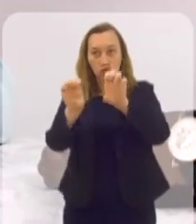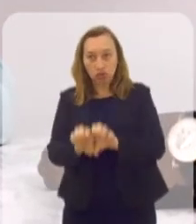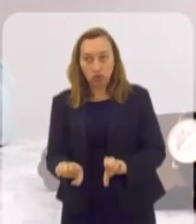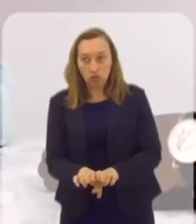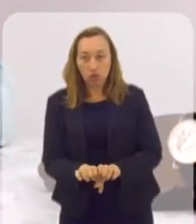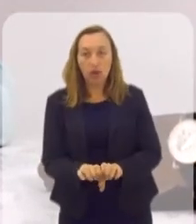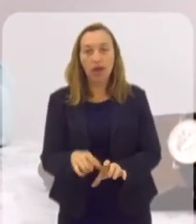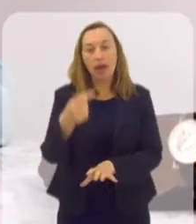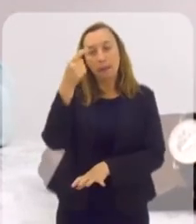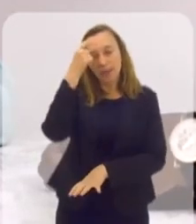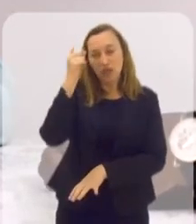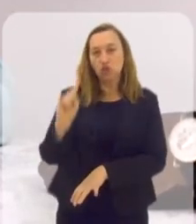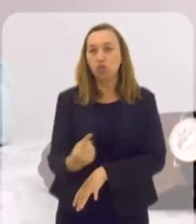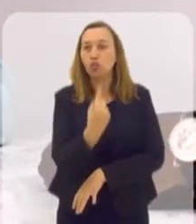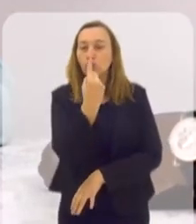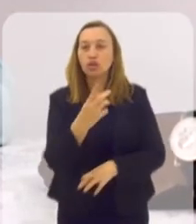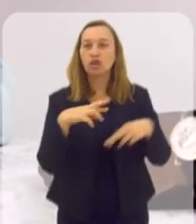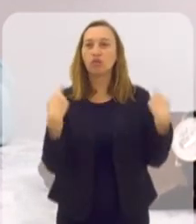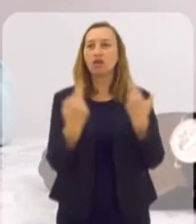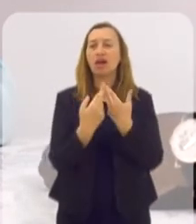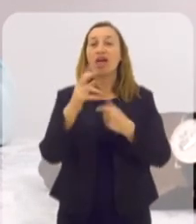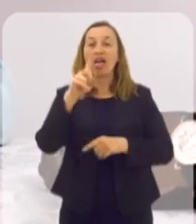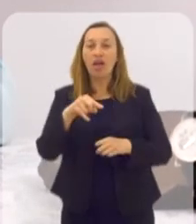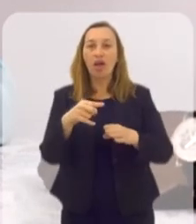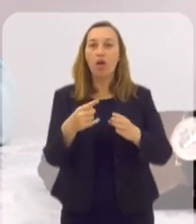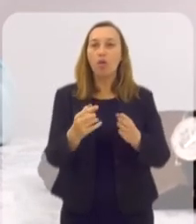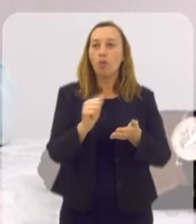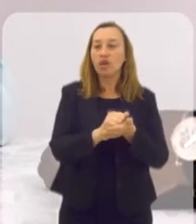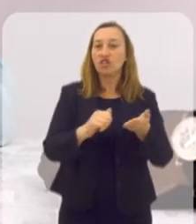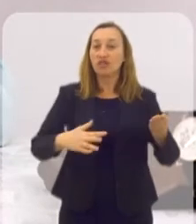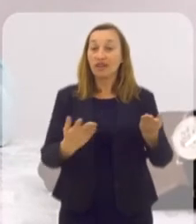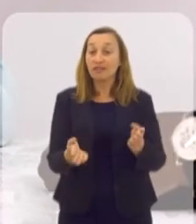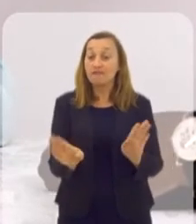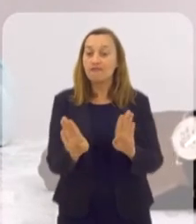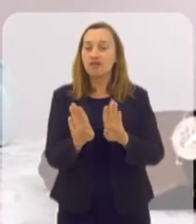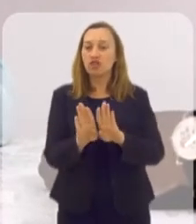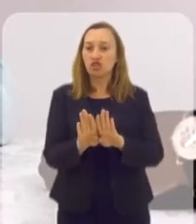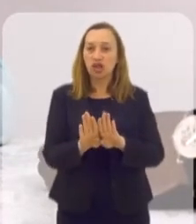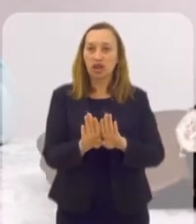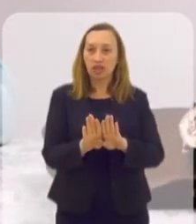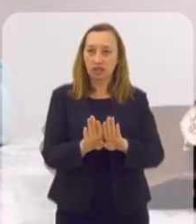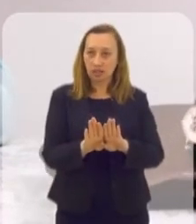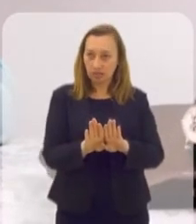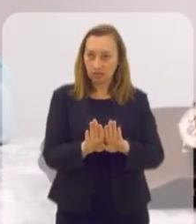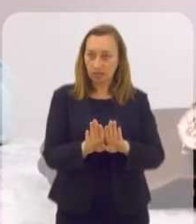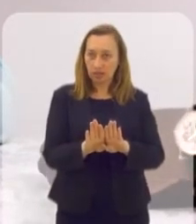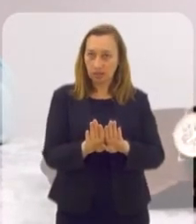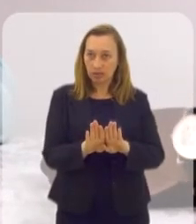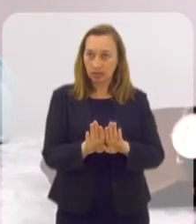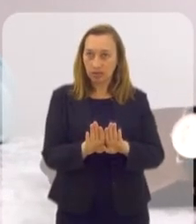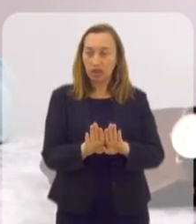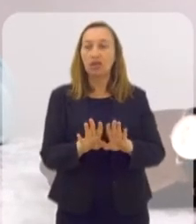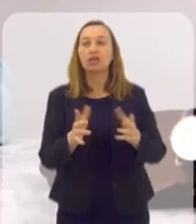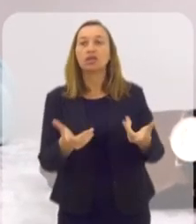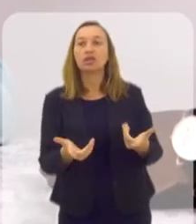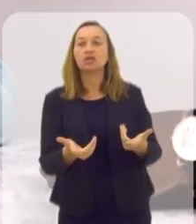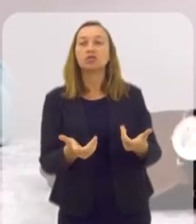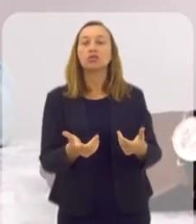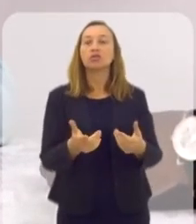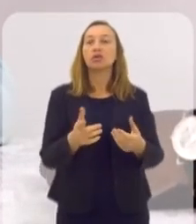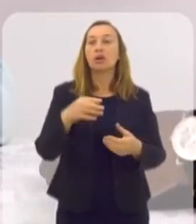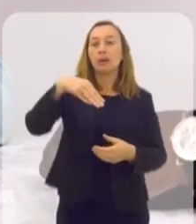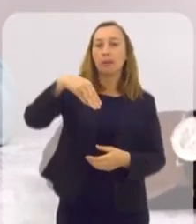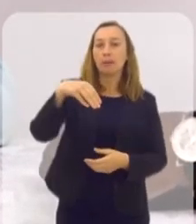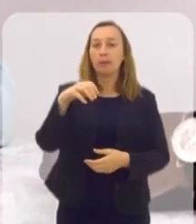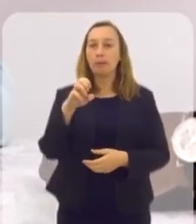estrutura. A reunião mediúnica, ela é uma atividade fechada, ela não é aberta ao público, ela é composta